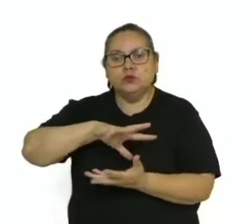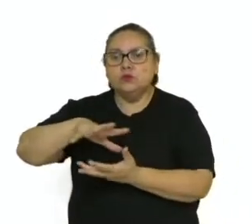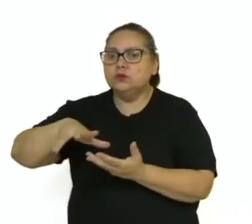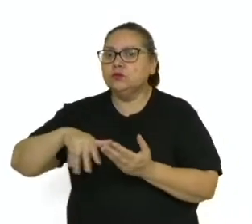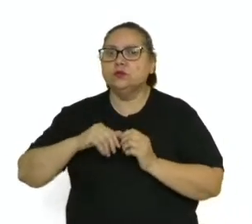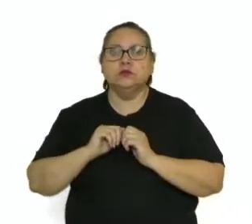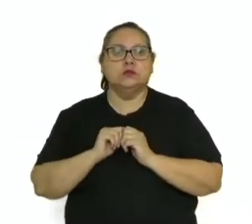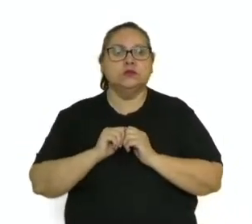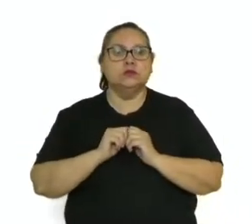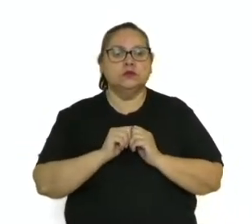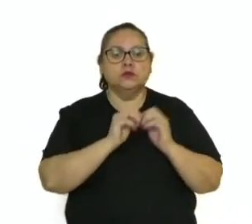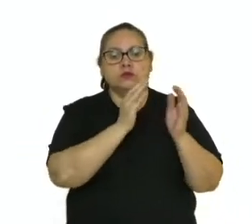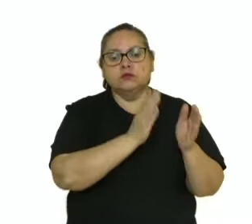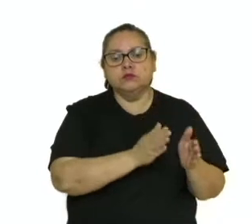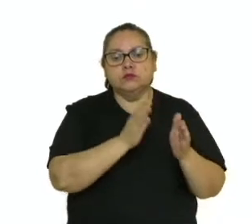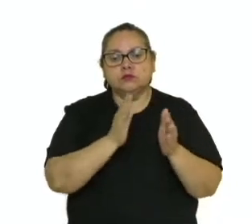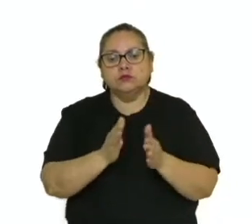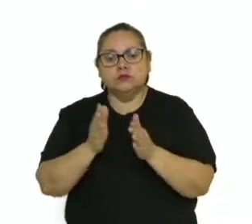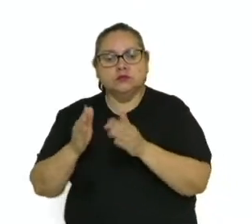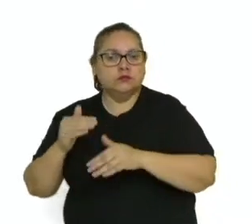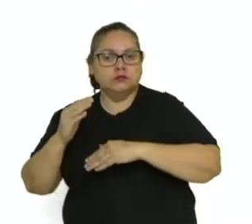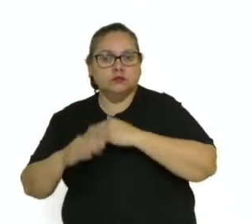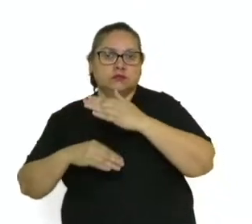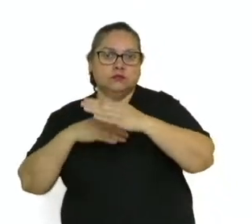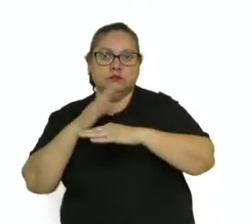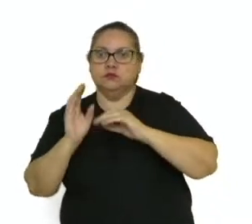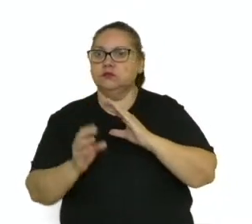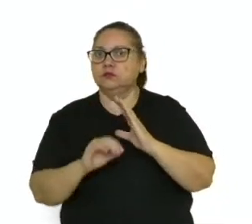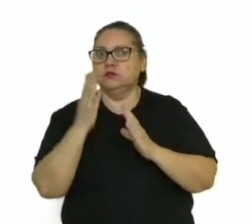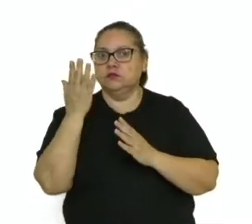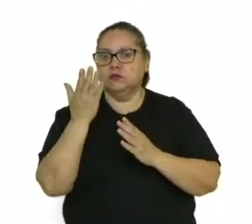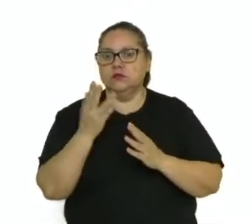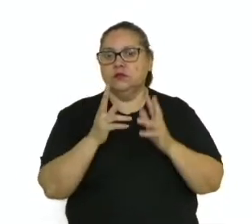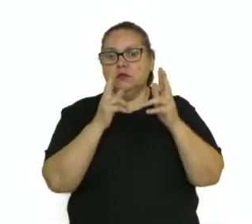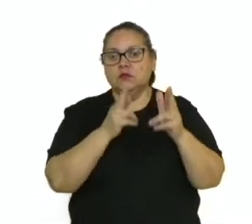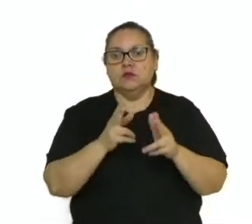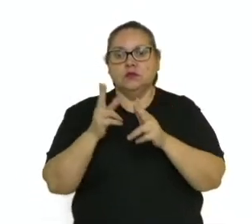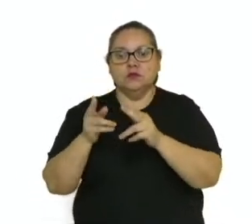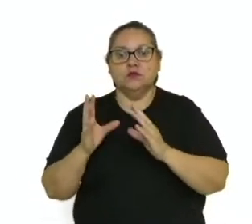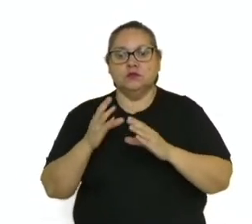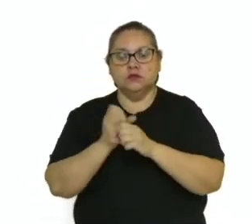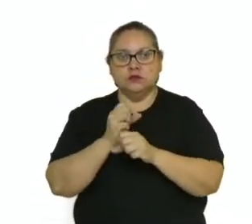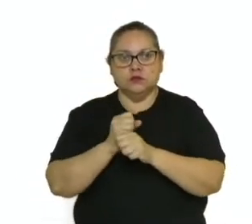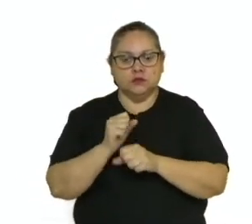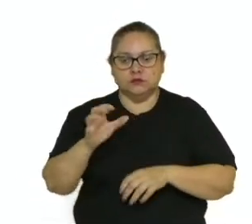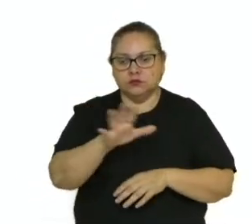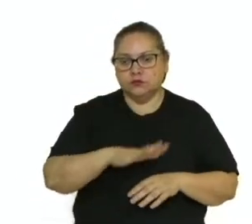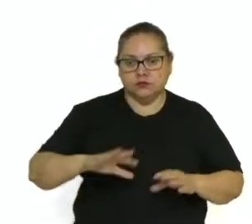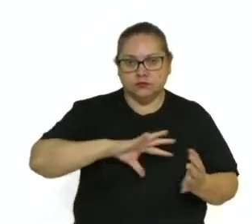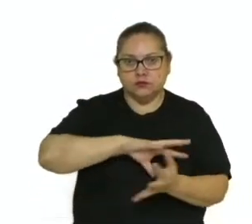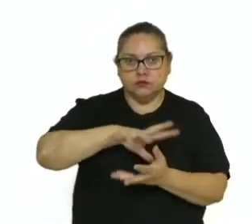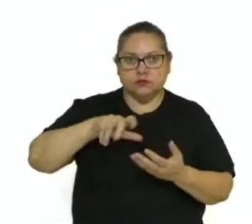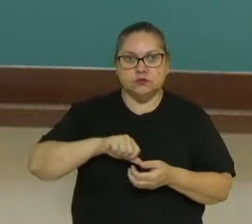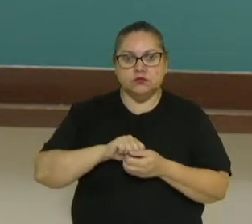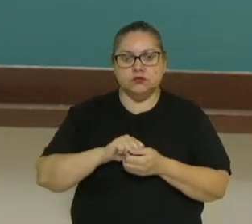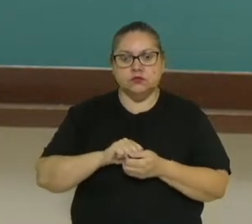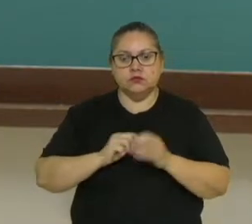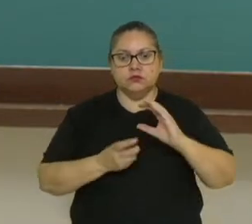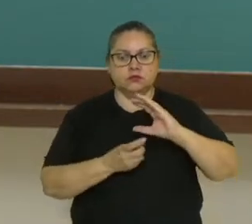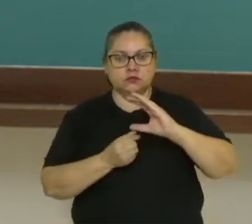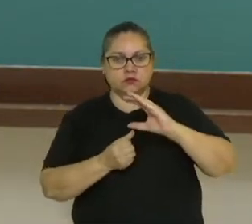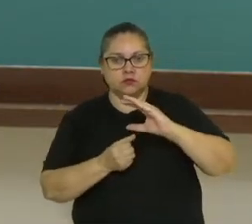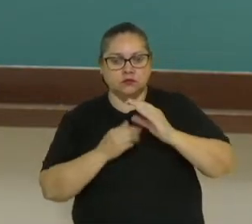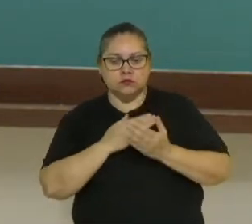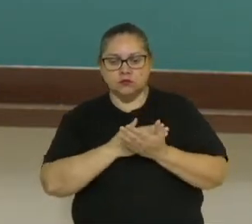Porém, as suas fases e etapas de desenvolvimento não ocorreram de forma igualitária na totalidade do espaço mundial. O capitalismo, que